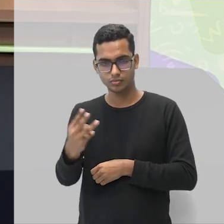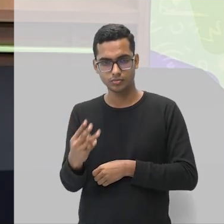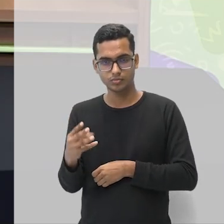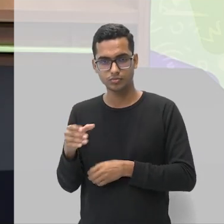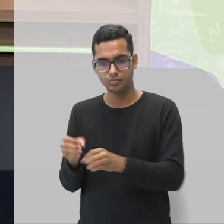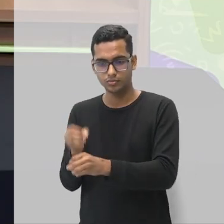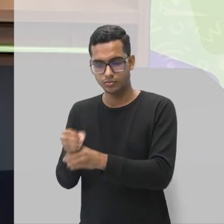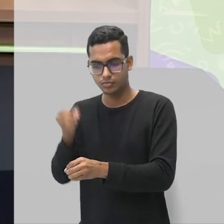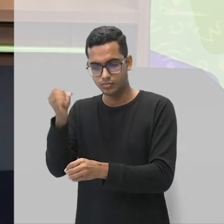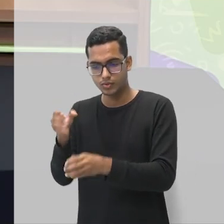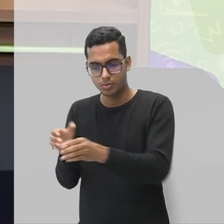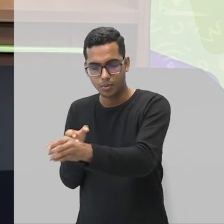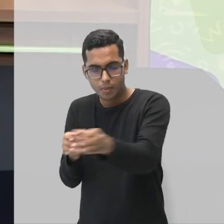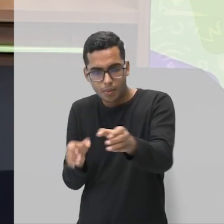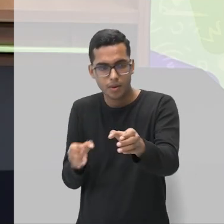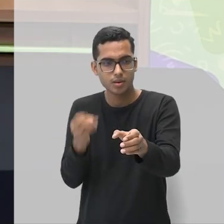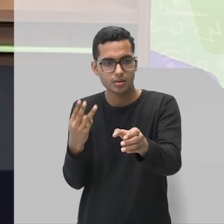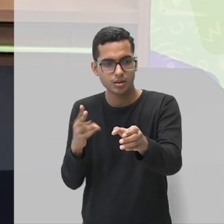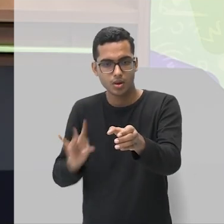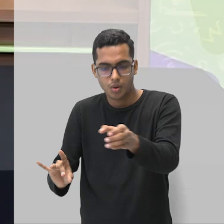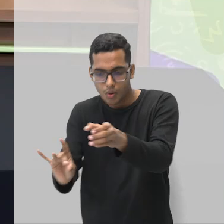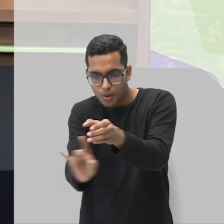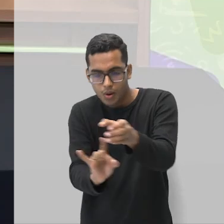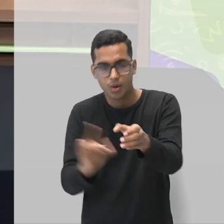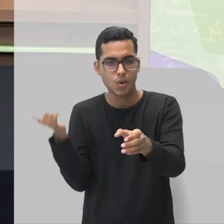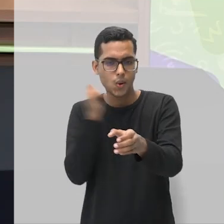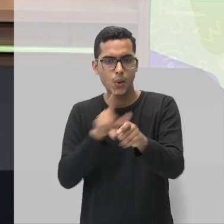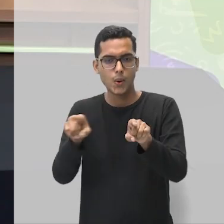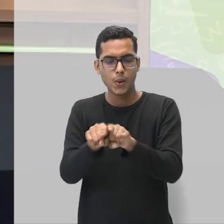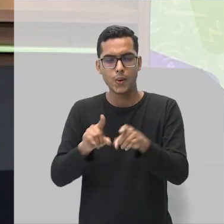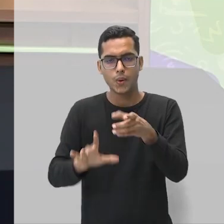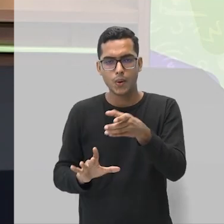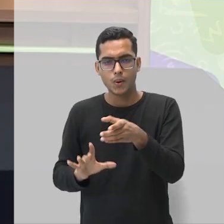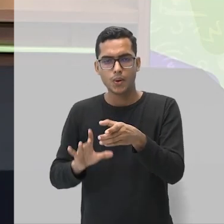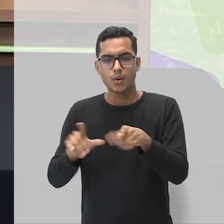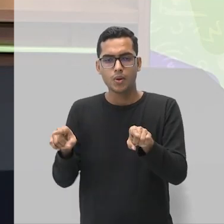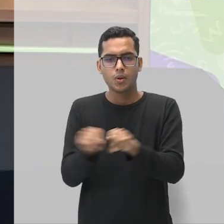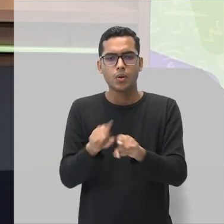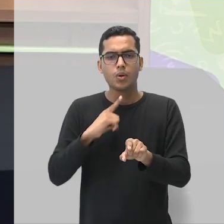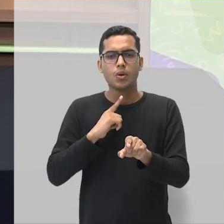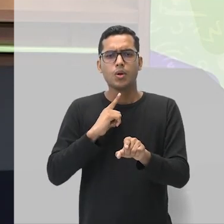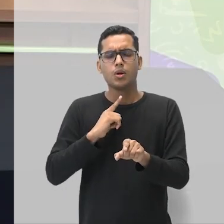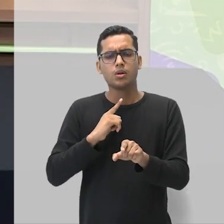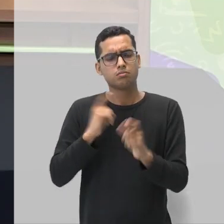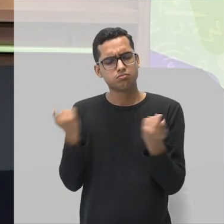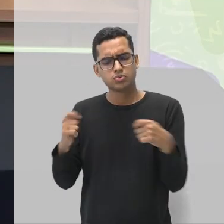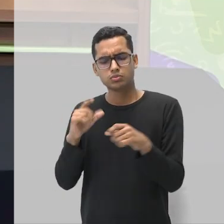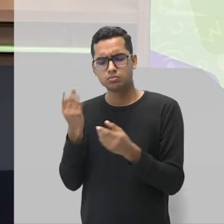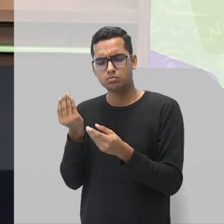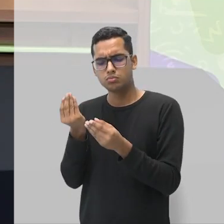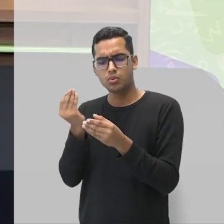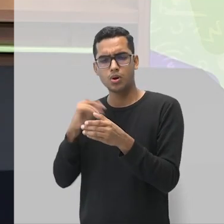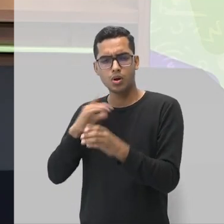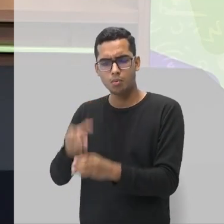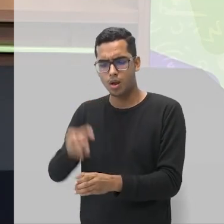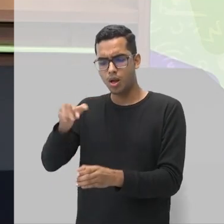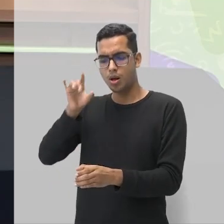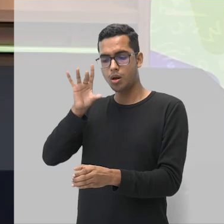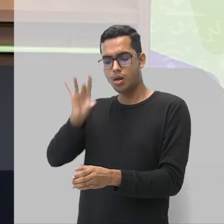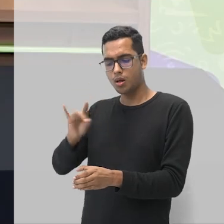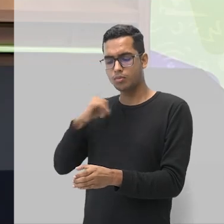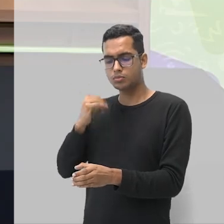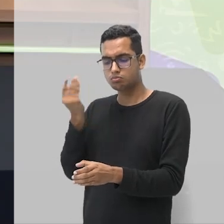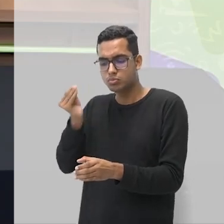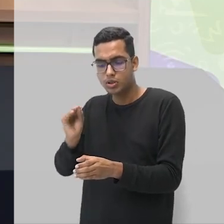à frente, mais 2 à frente e mais um aqui. E aí você pode, sabe o quê? Colocar valores para esses pinos, tá certo?